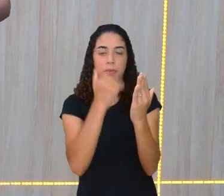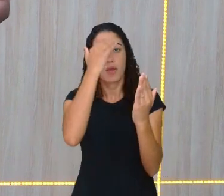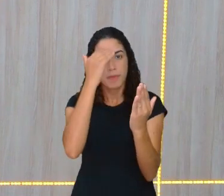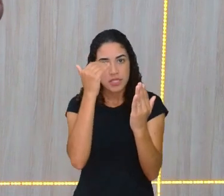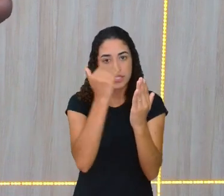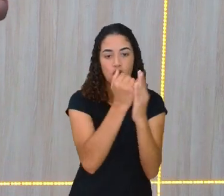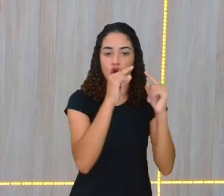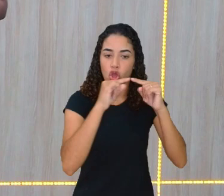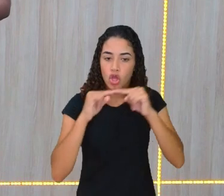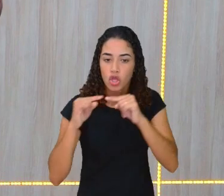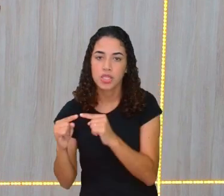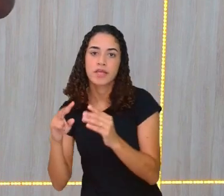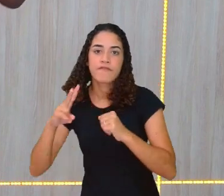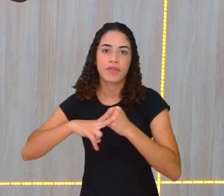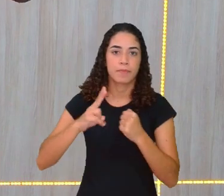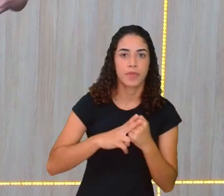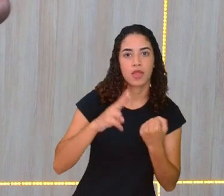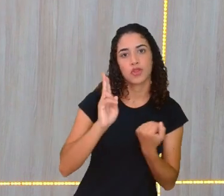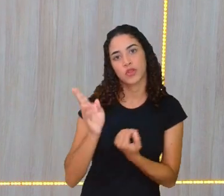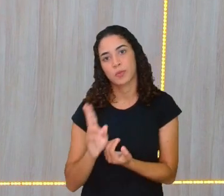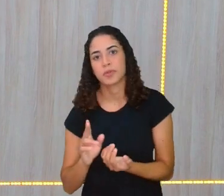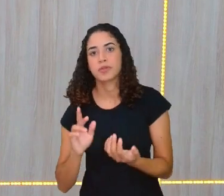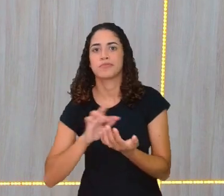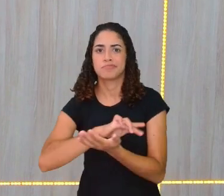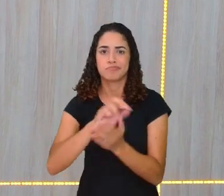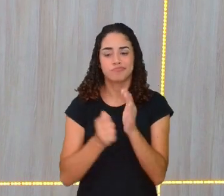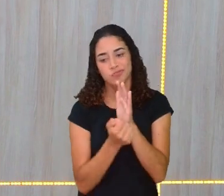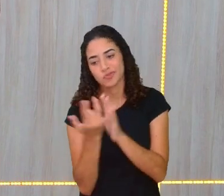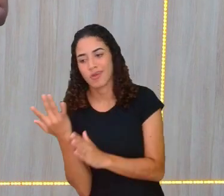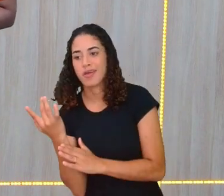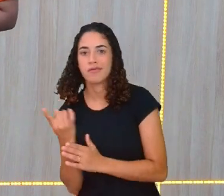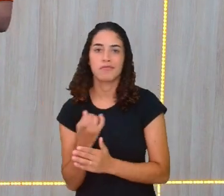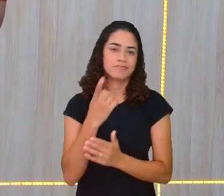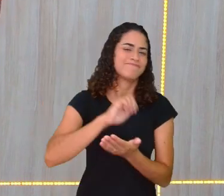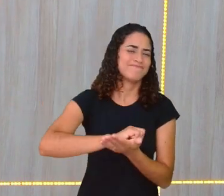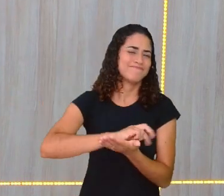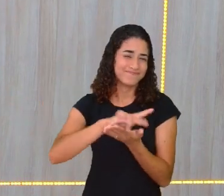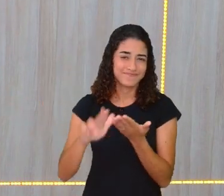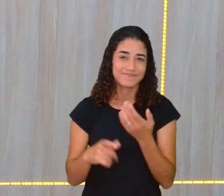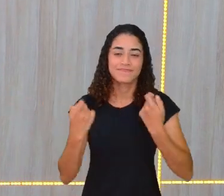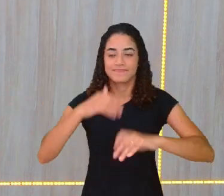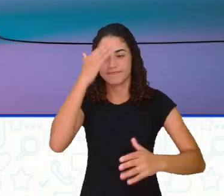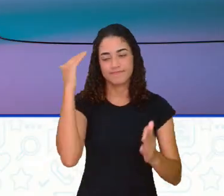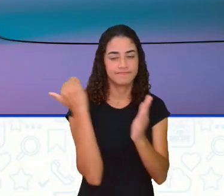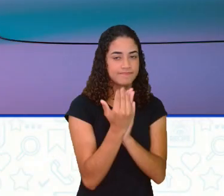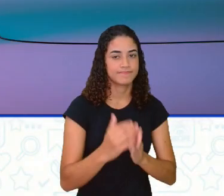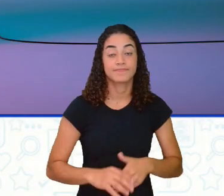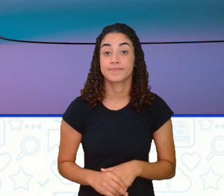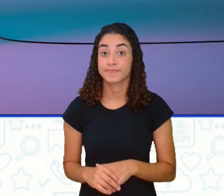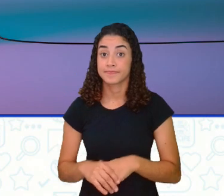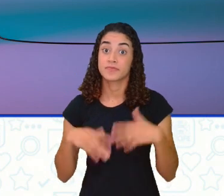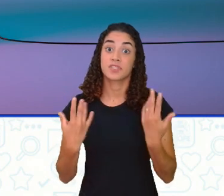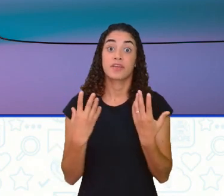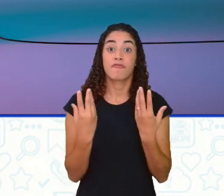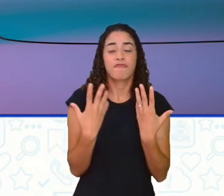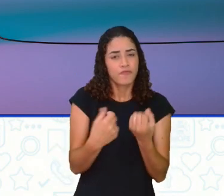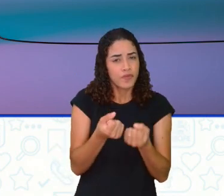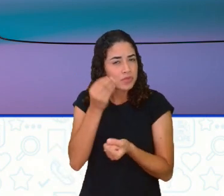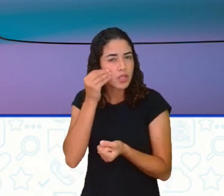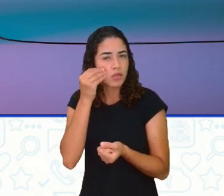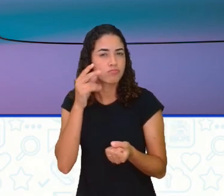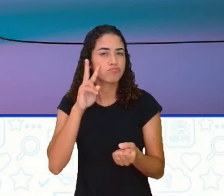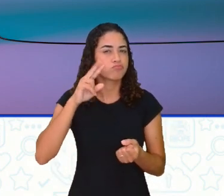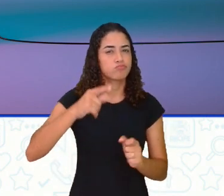verbal e nominal, né, todos os plurais possíveis e assim sucessivamente, tá certo? Mas vamos tentar